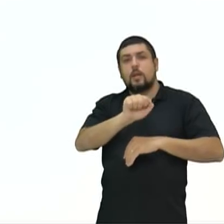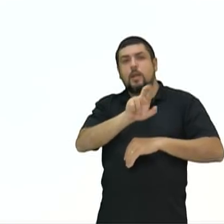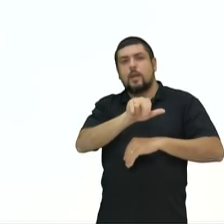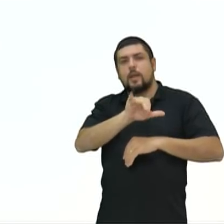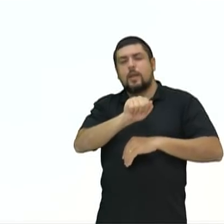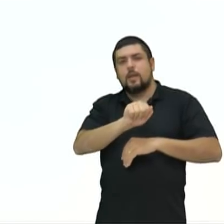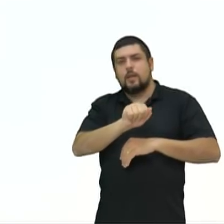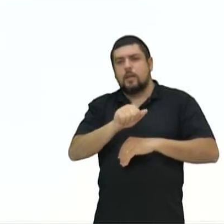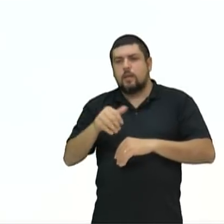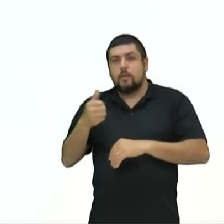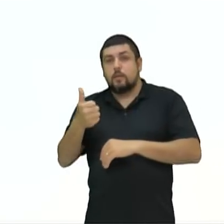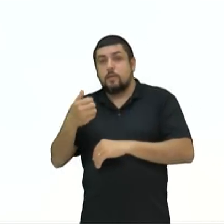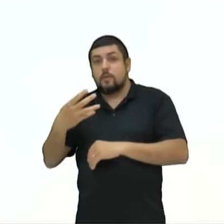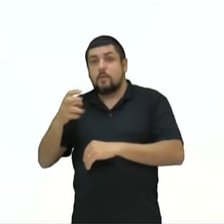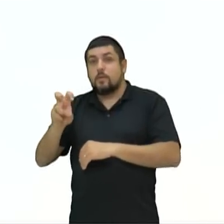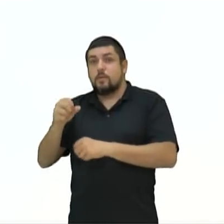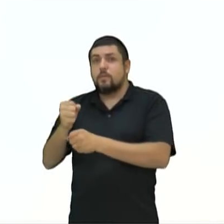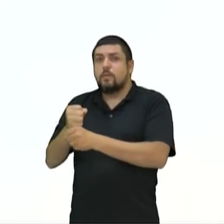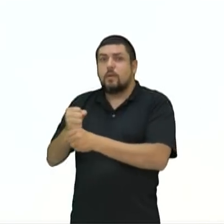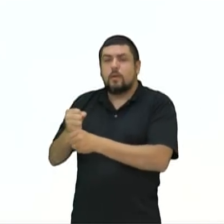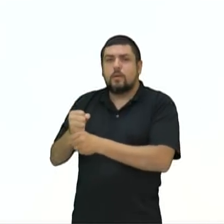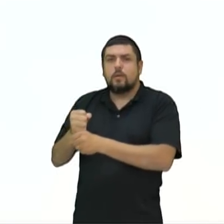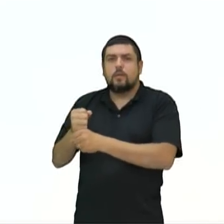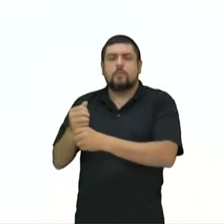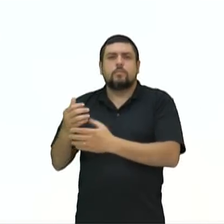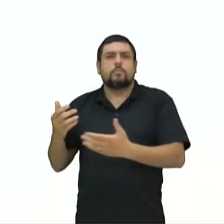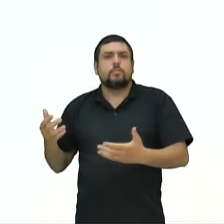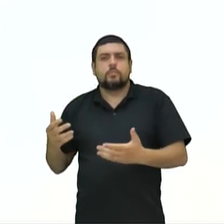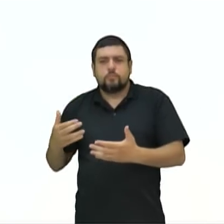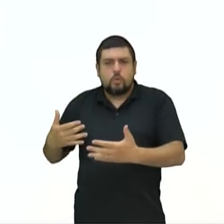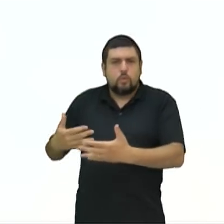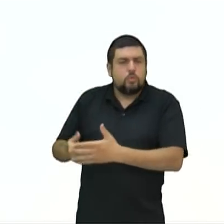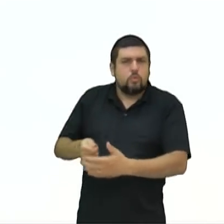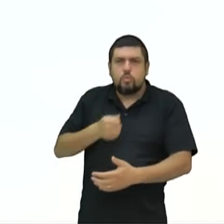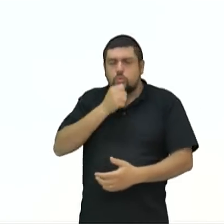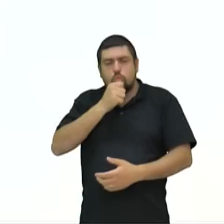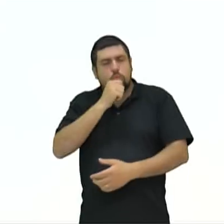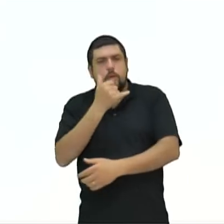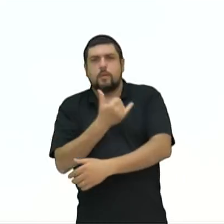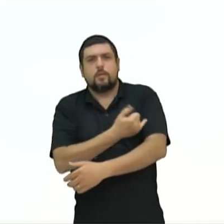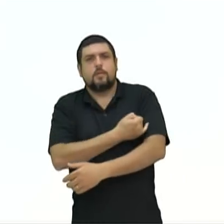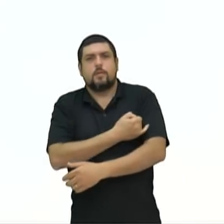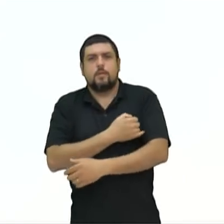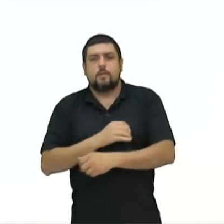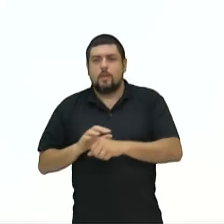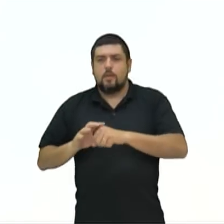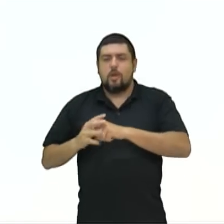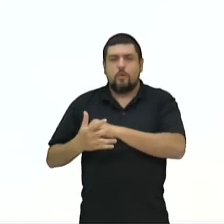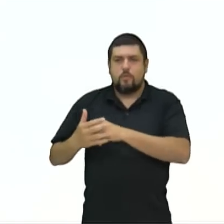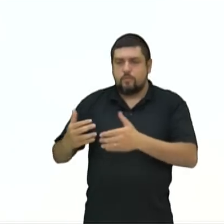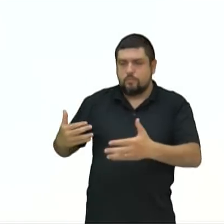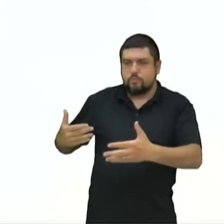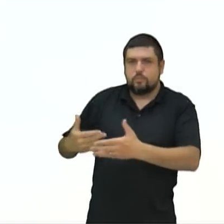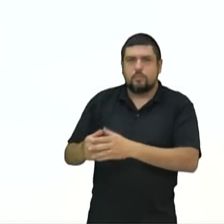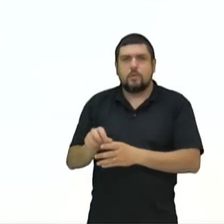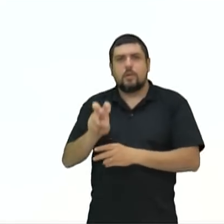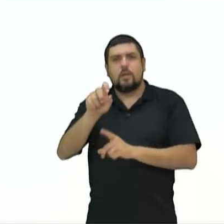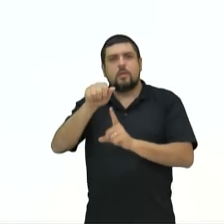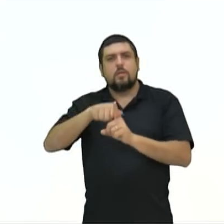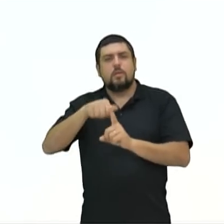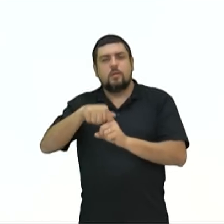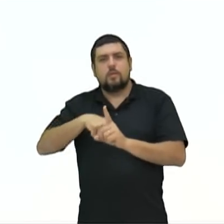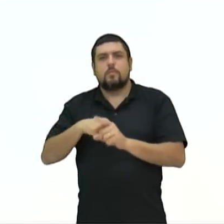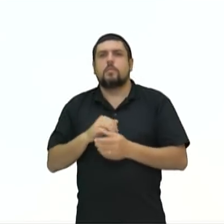não existe ainda, né? Covid foi descoberto só há 5 meses, né? Então, está desenvolvendo aí há 5 meses. Então, vejam que eles estão querendo uma